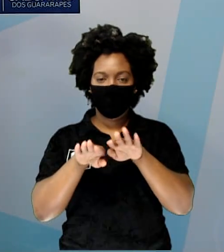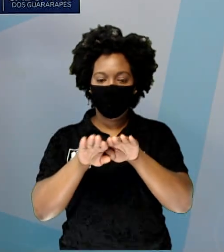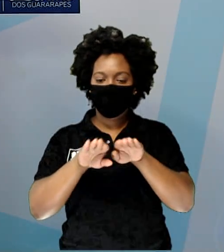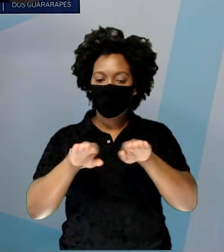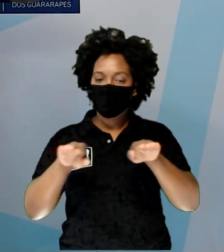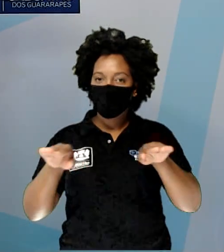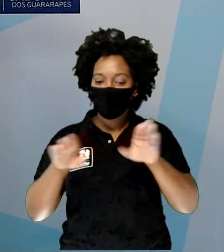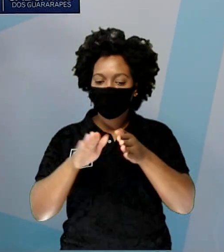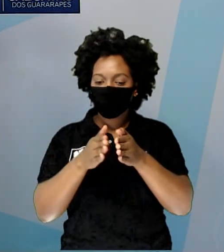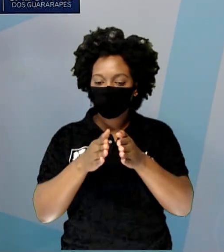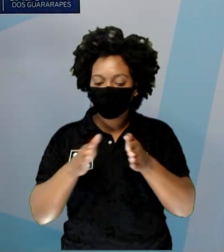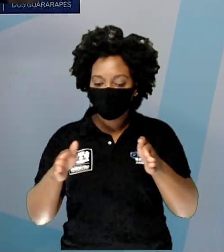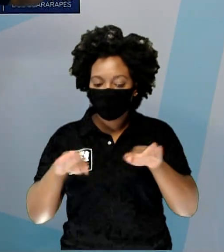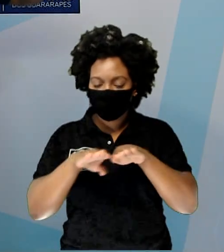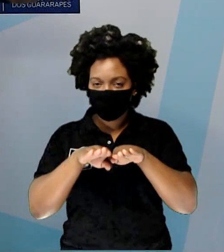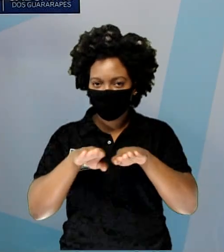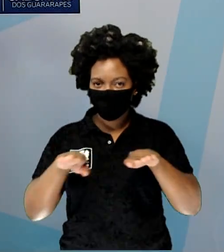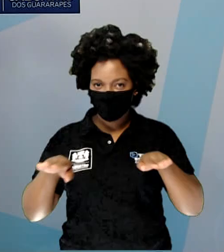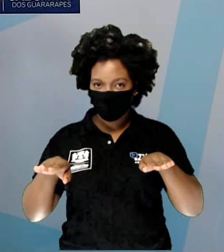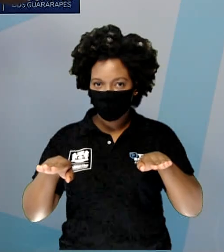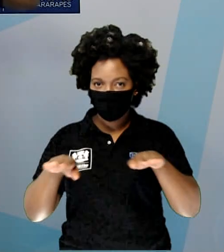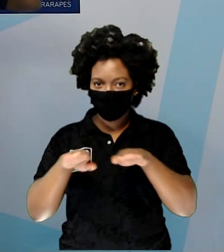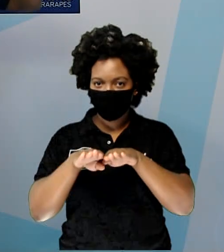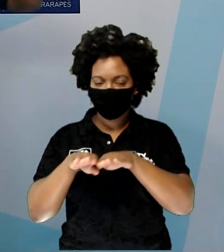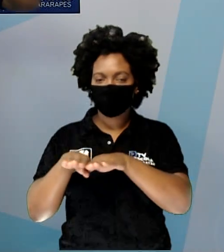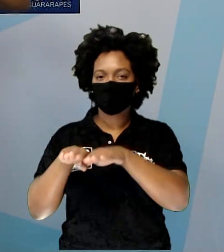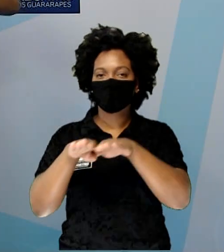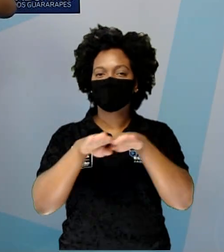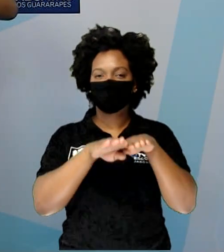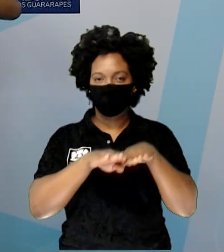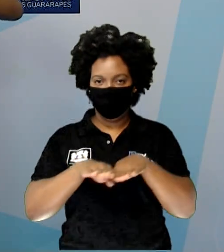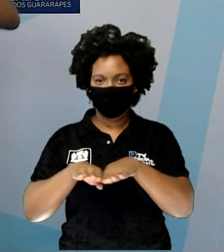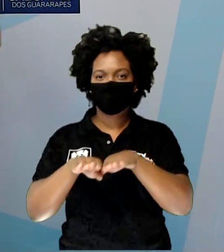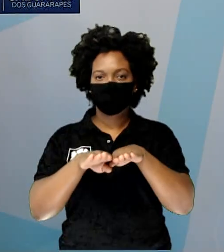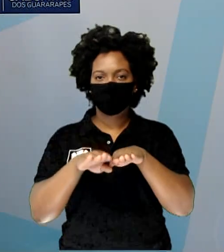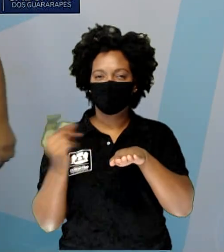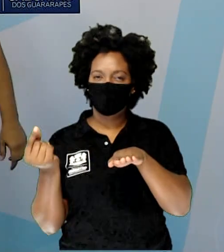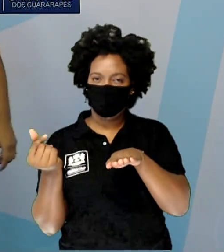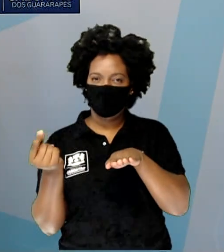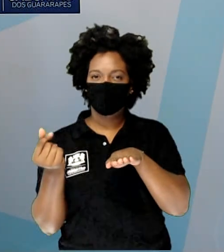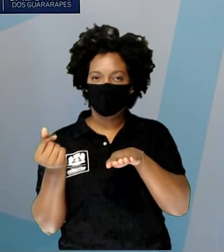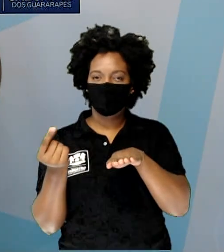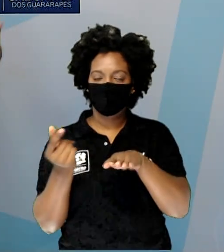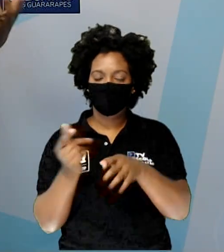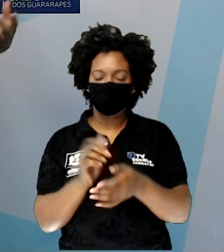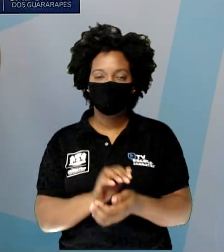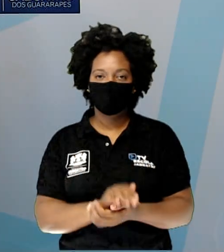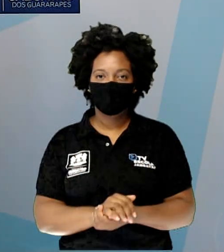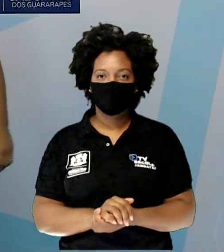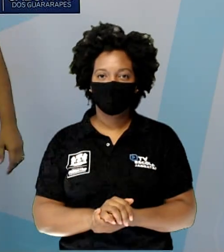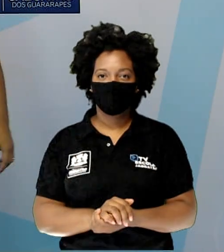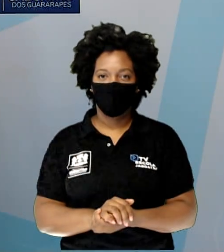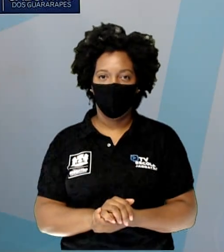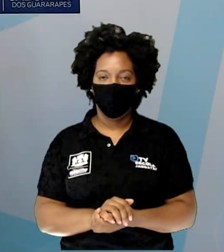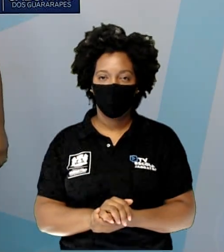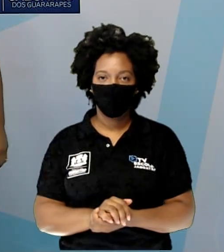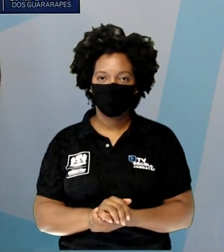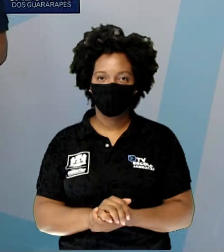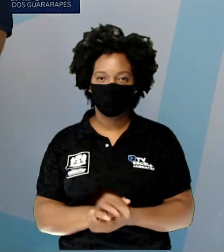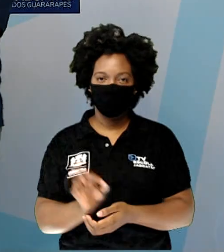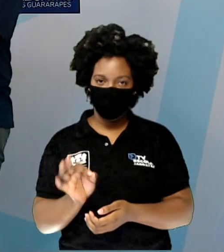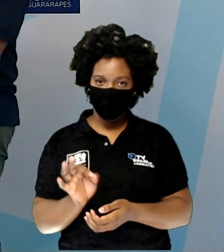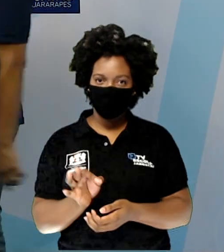ideia de que todos estão basicamente no mesmo nível da escala ou hierarquia social,